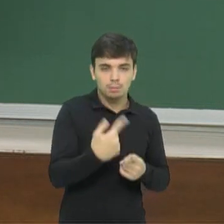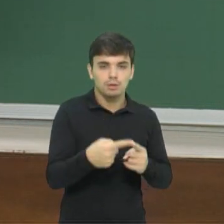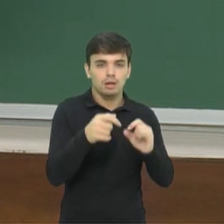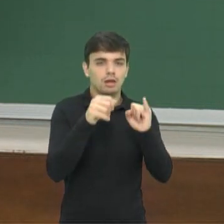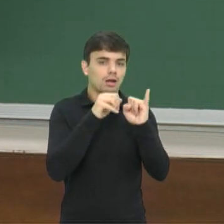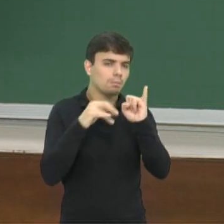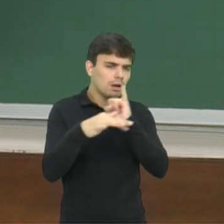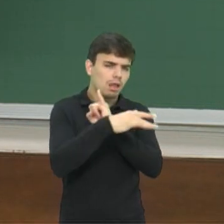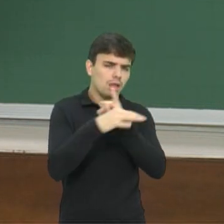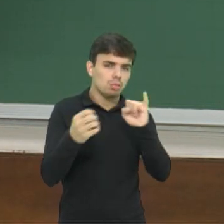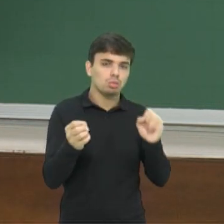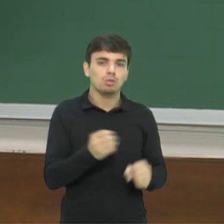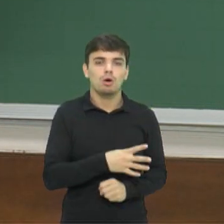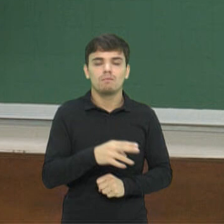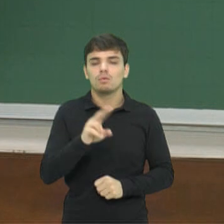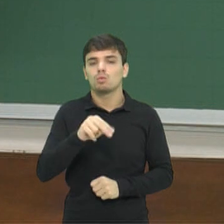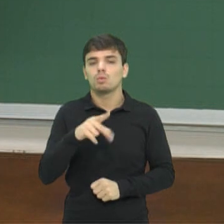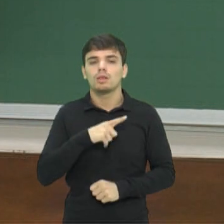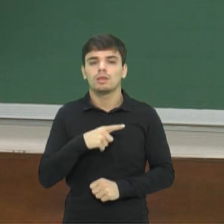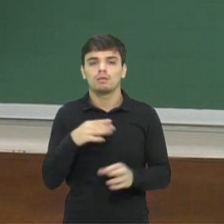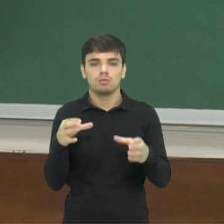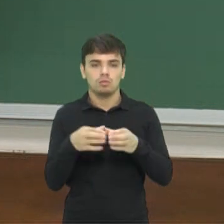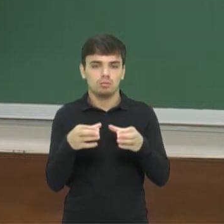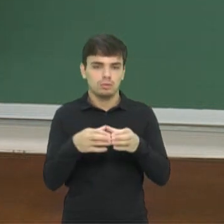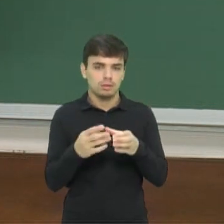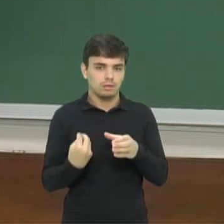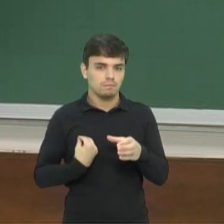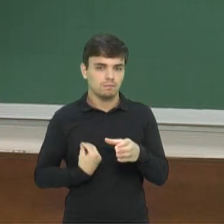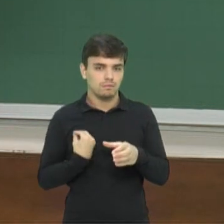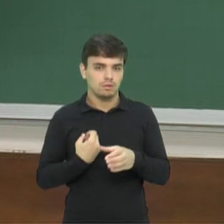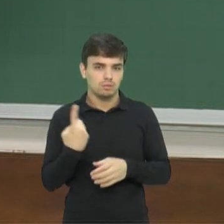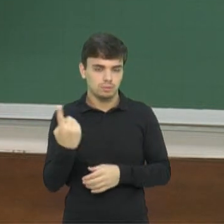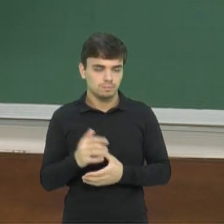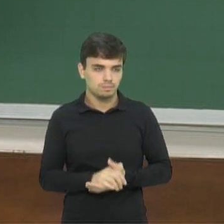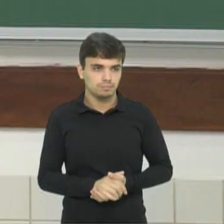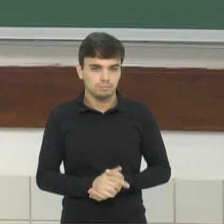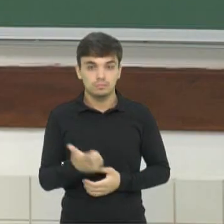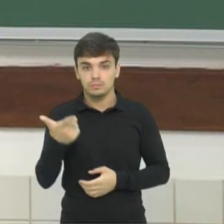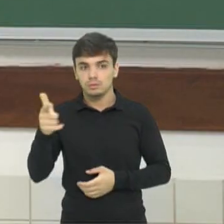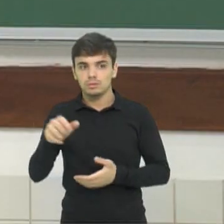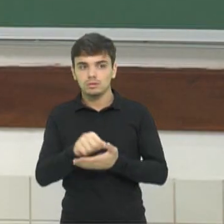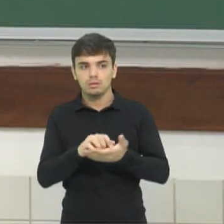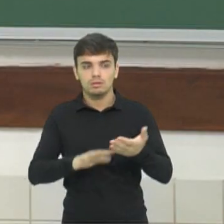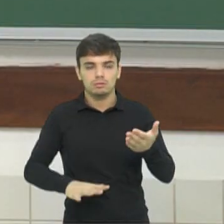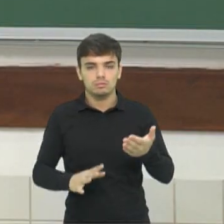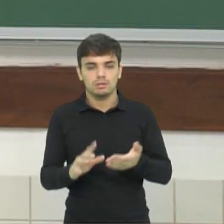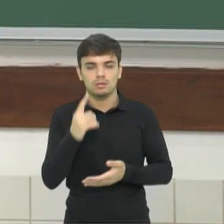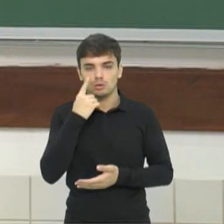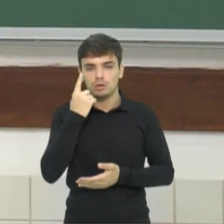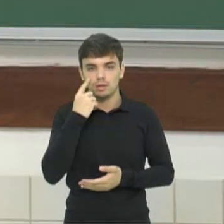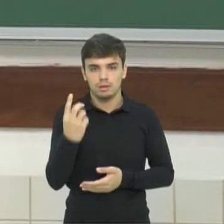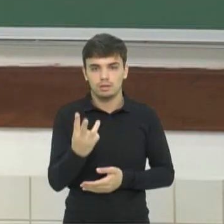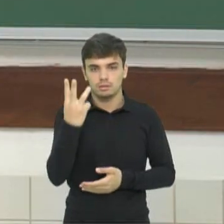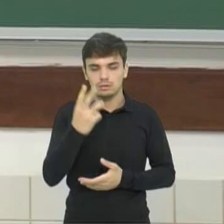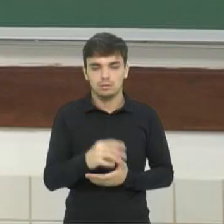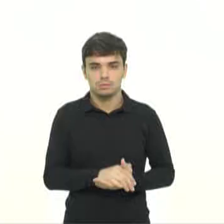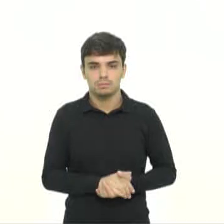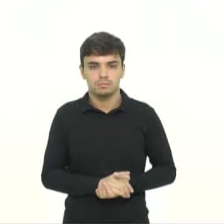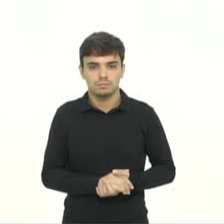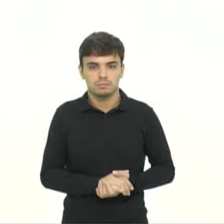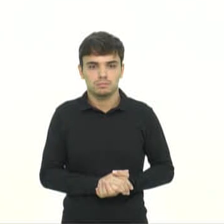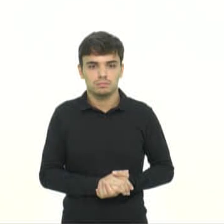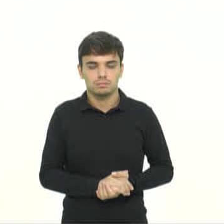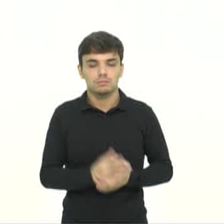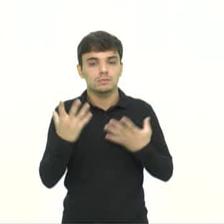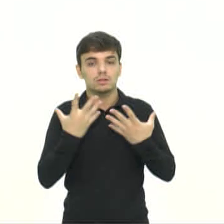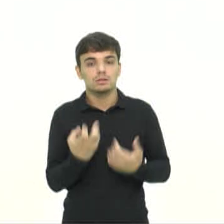ilha vulcânica nova, onde nunca houve uma comunidade estabelecida. Vamos para mais um exercício, então. Terceiro exercício de hoje, gente.